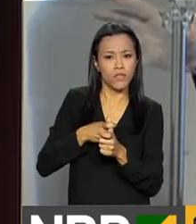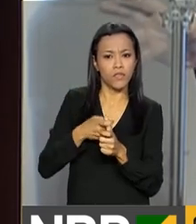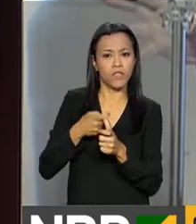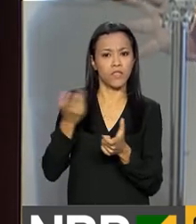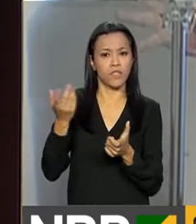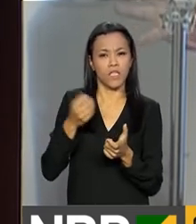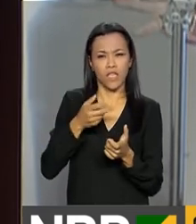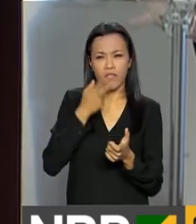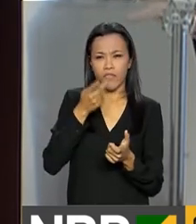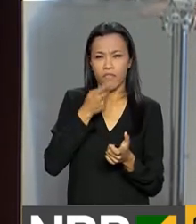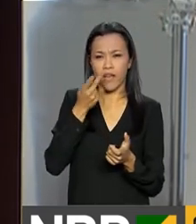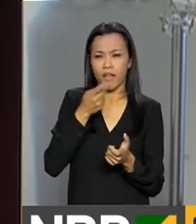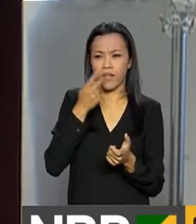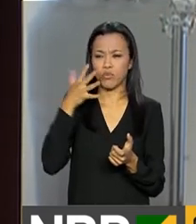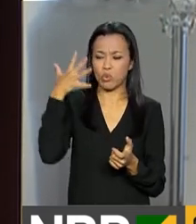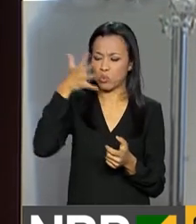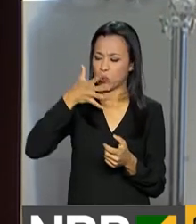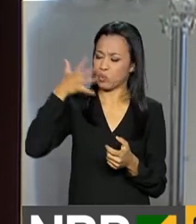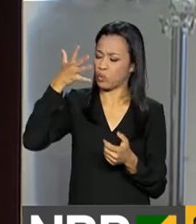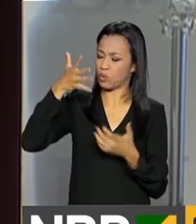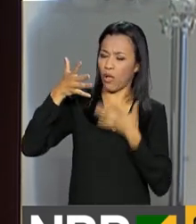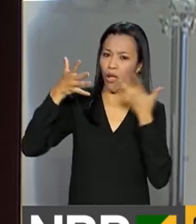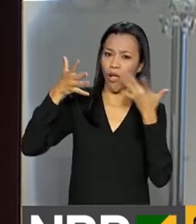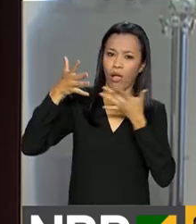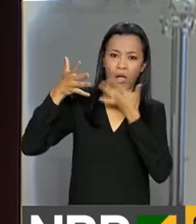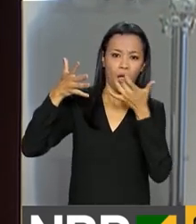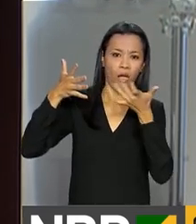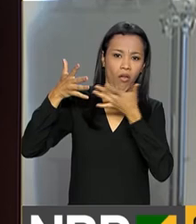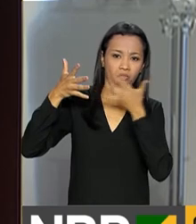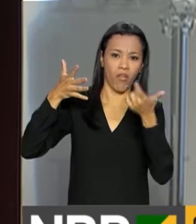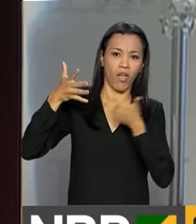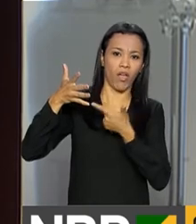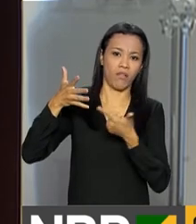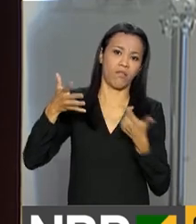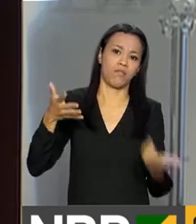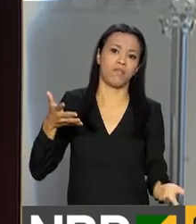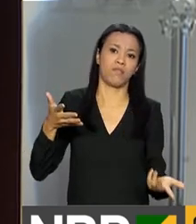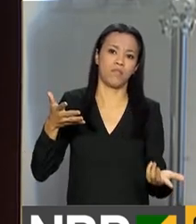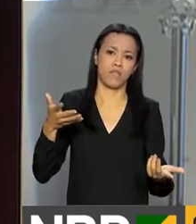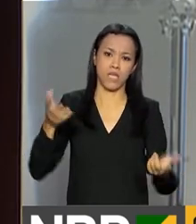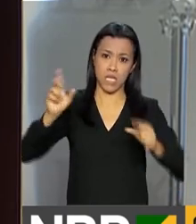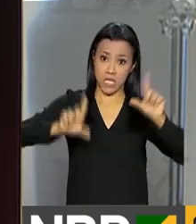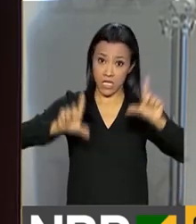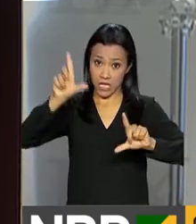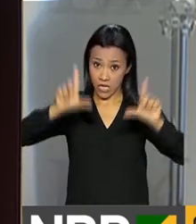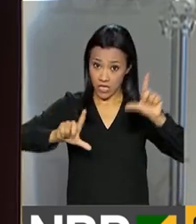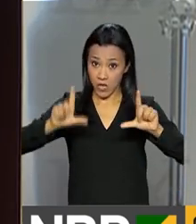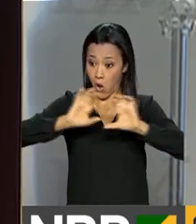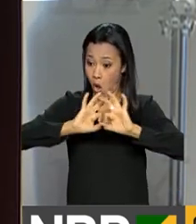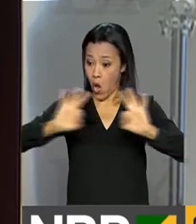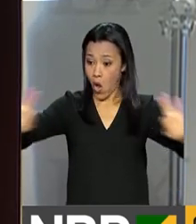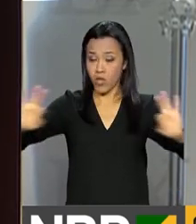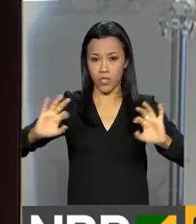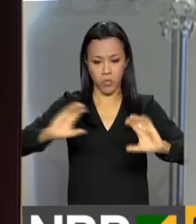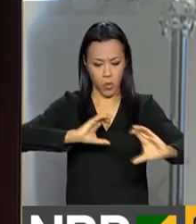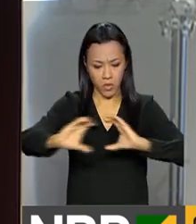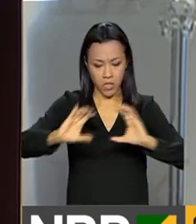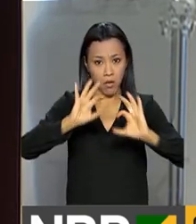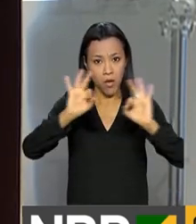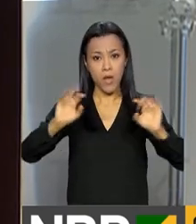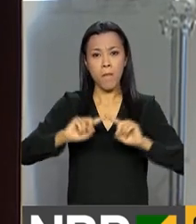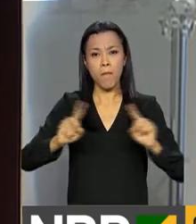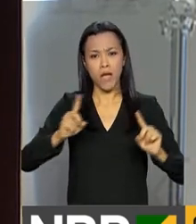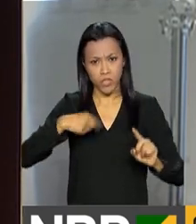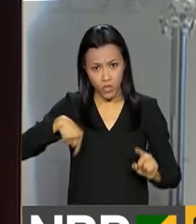fazem o discurso fácil, eles são muito, muito competentes na comunicação. O que nós, que acreditamos num Estado menor,